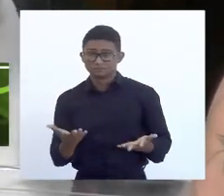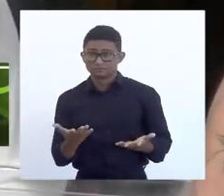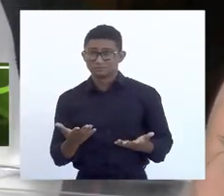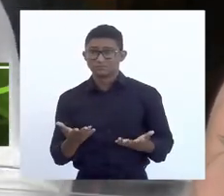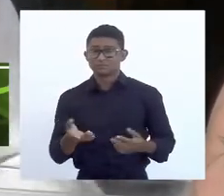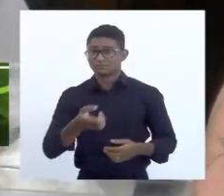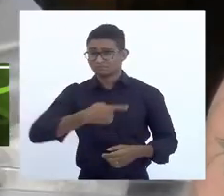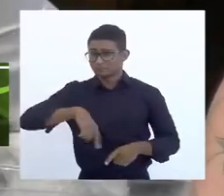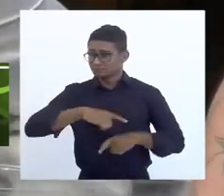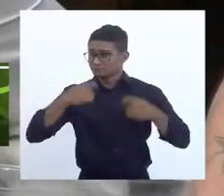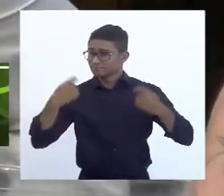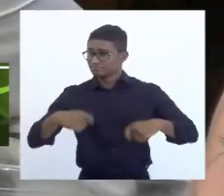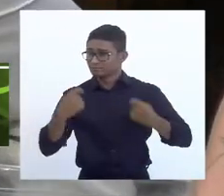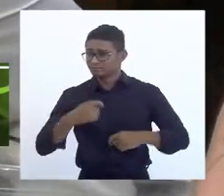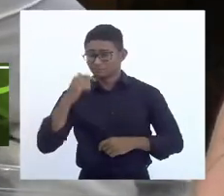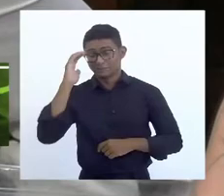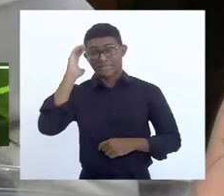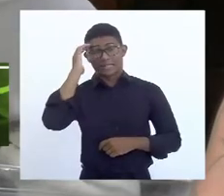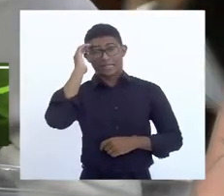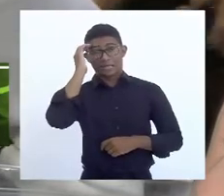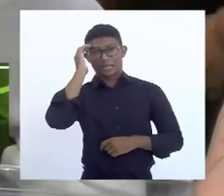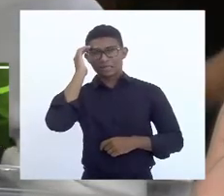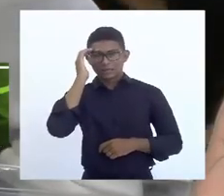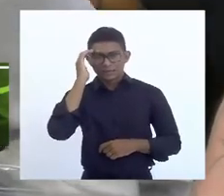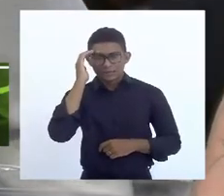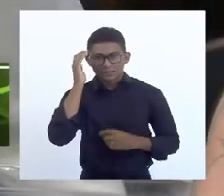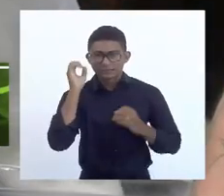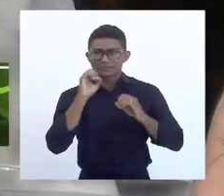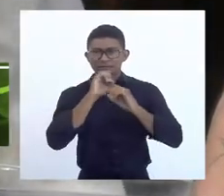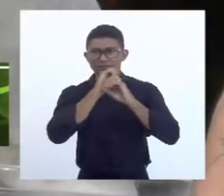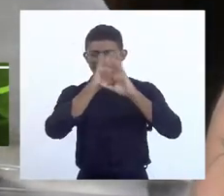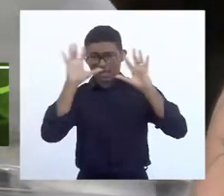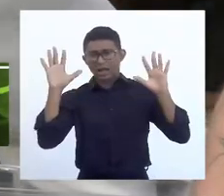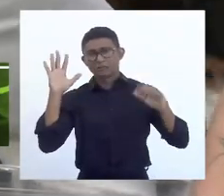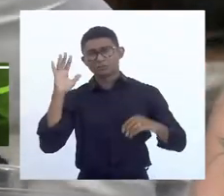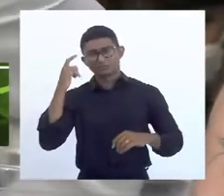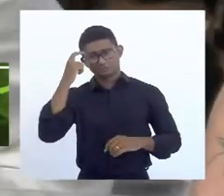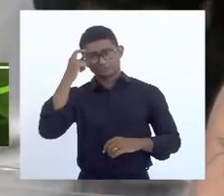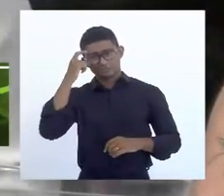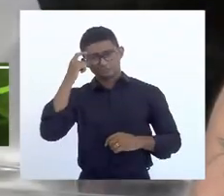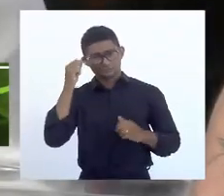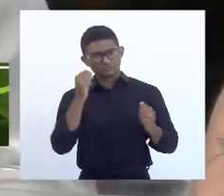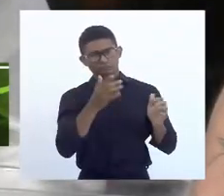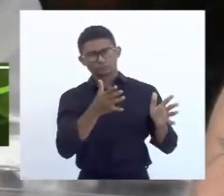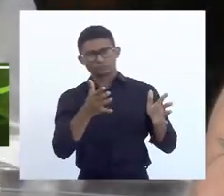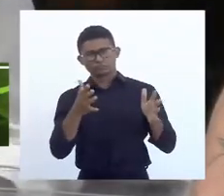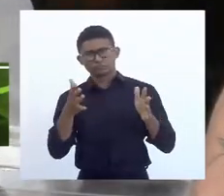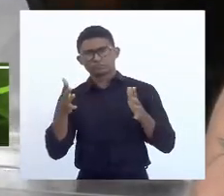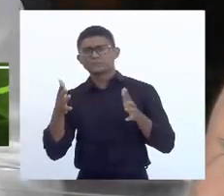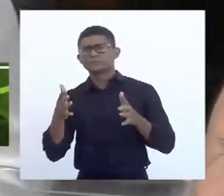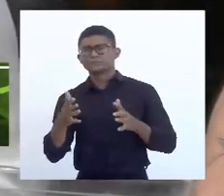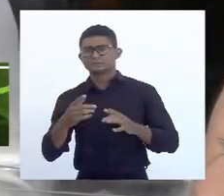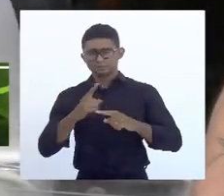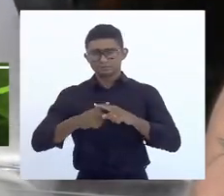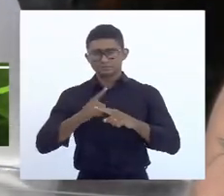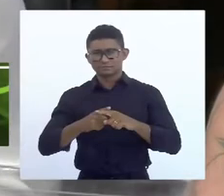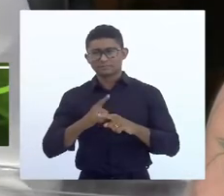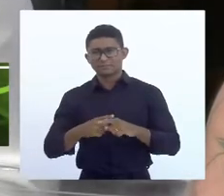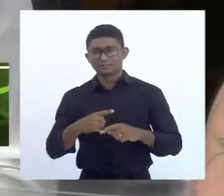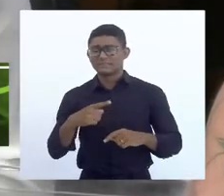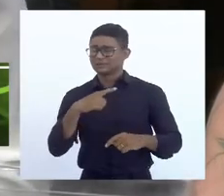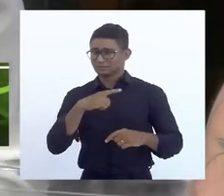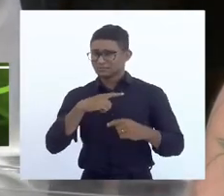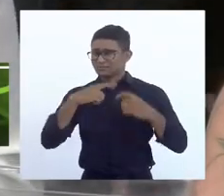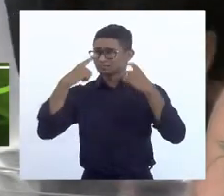isso é a gente trazer o que são os marcos de violência e que